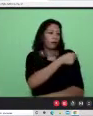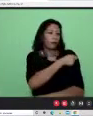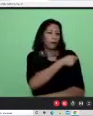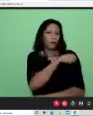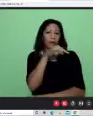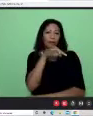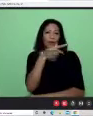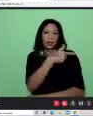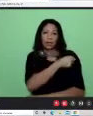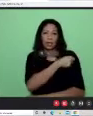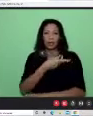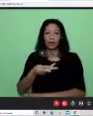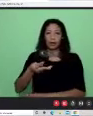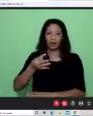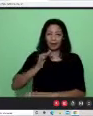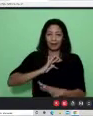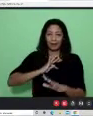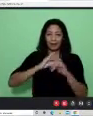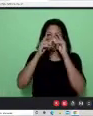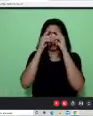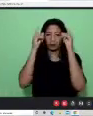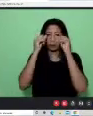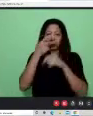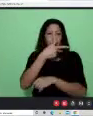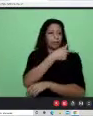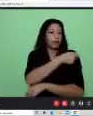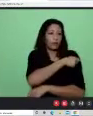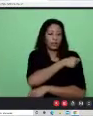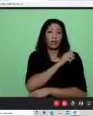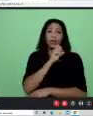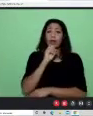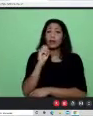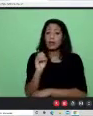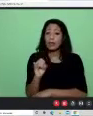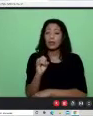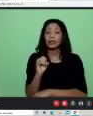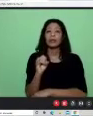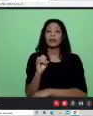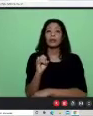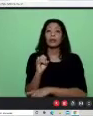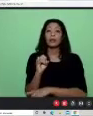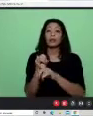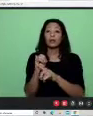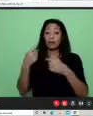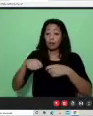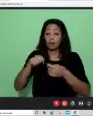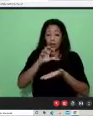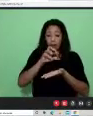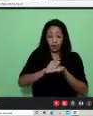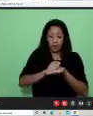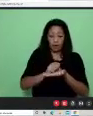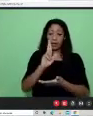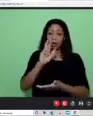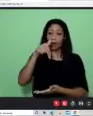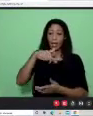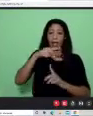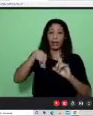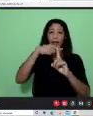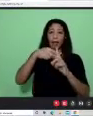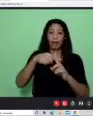a técnica de enfermagem, vai vacinar um paciente que precisa ser cadastrado no RN mais vacina? Se não